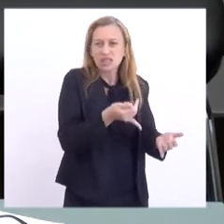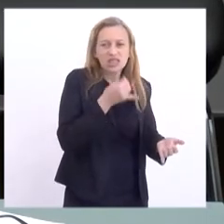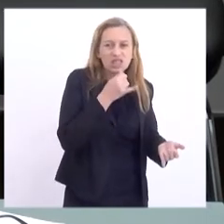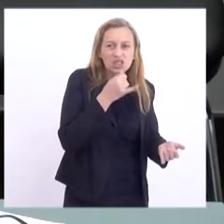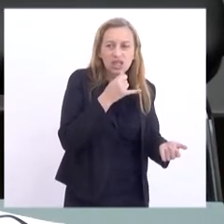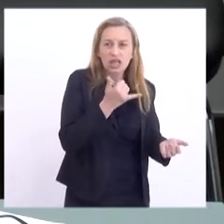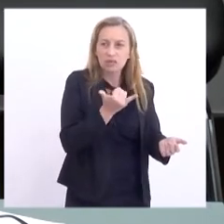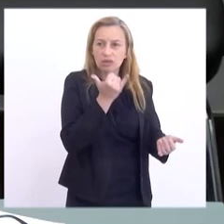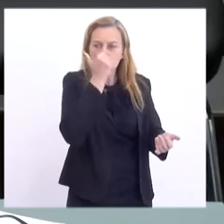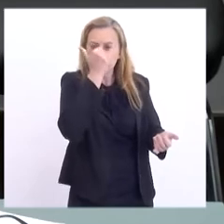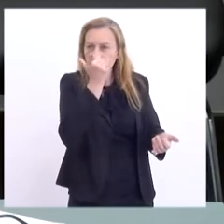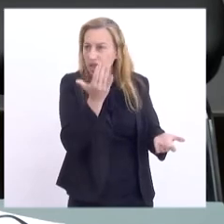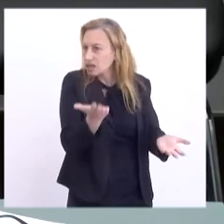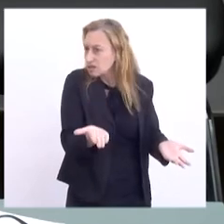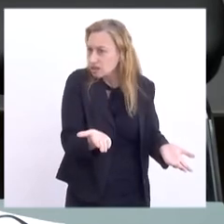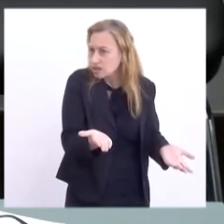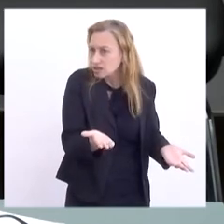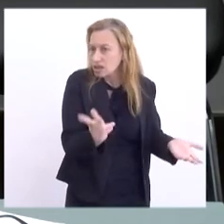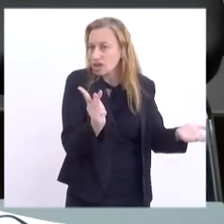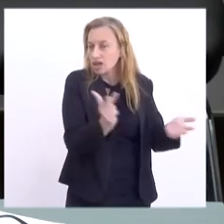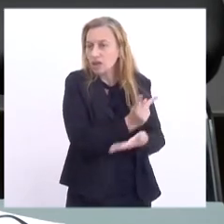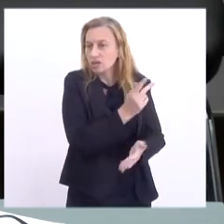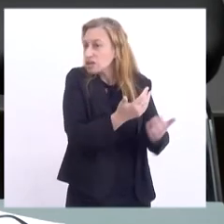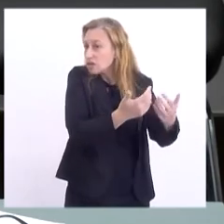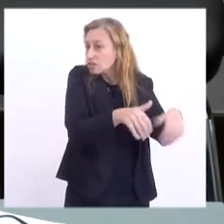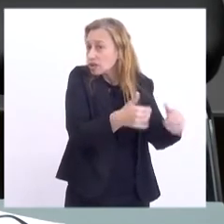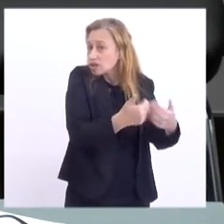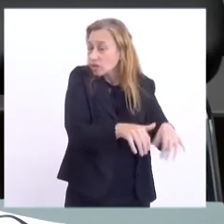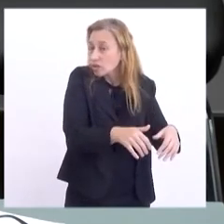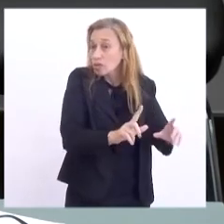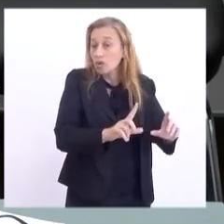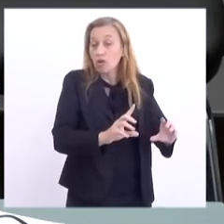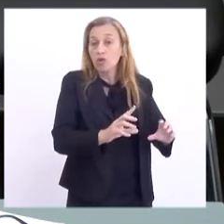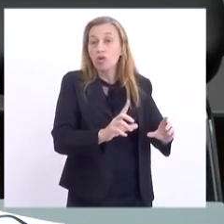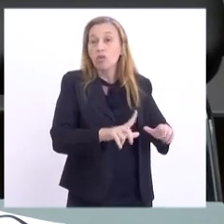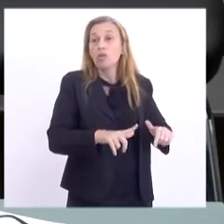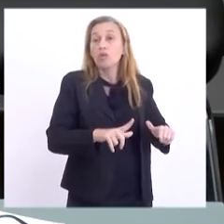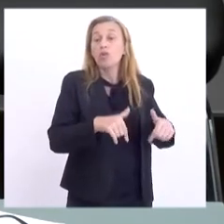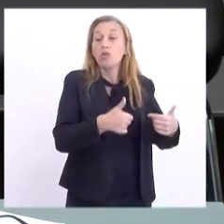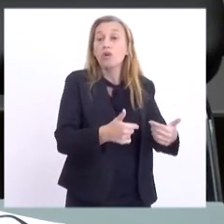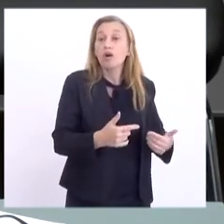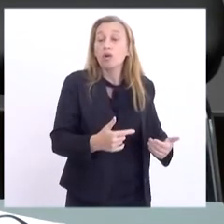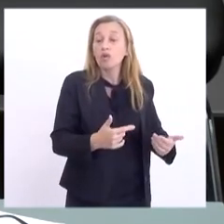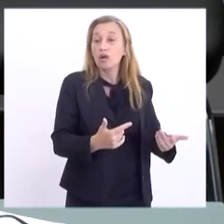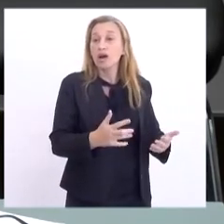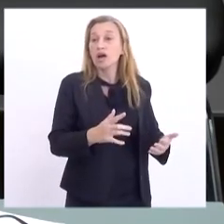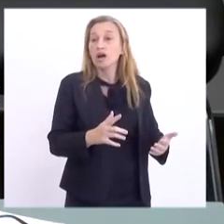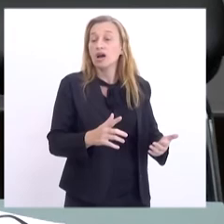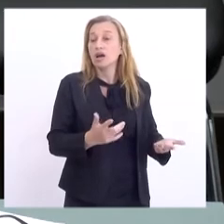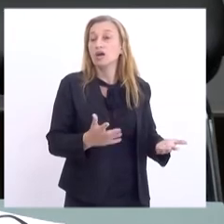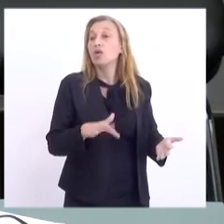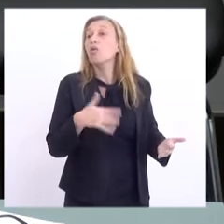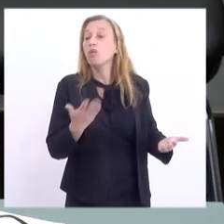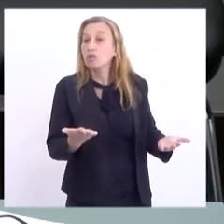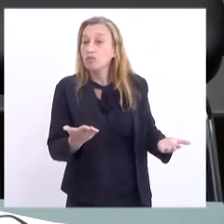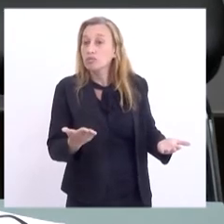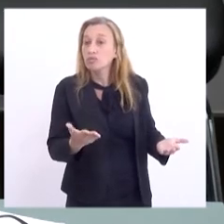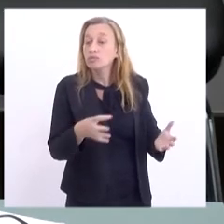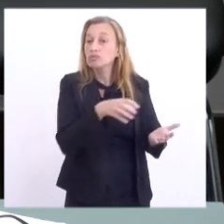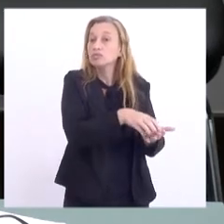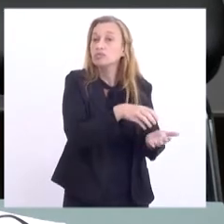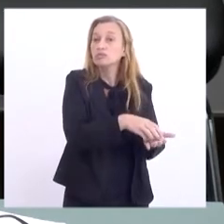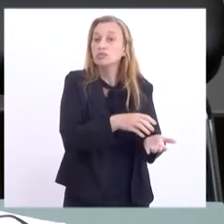acidente daquela moça que o incidente que ocorreu em Petrópolis Quais são as ações que podem atender ali imediatamente que já estão disponíveis órgãos